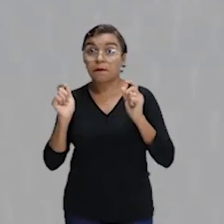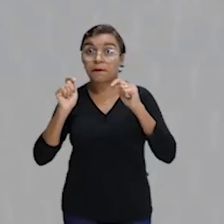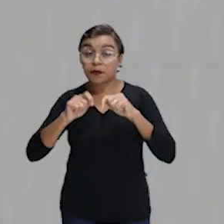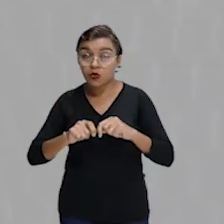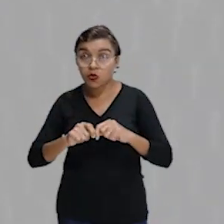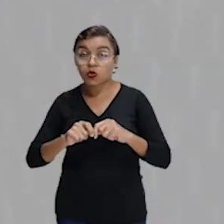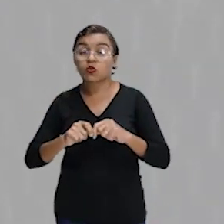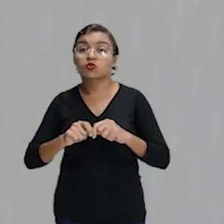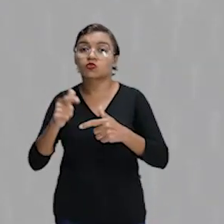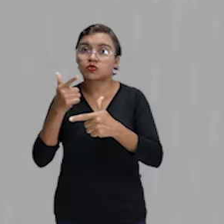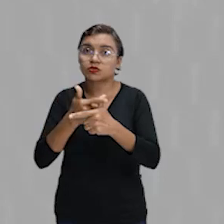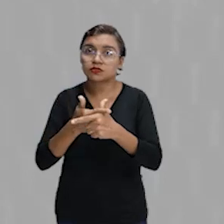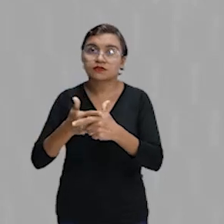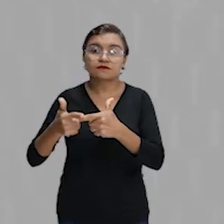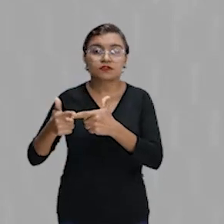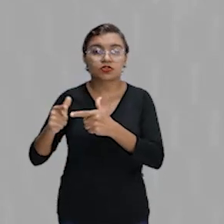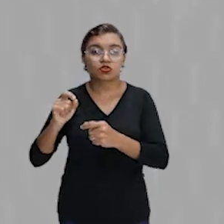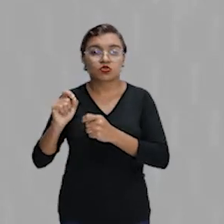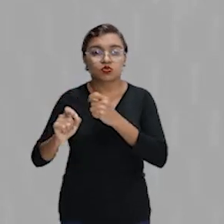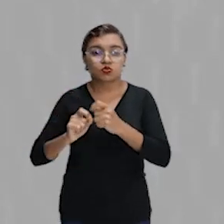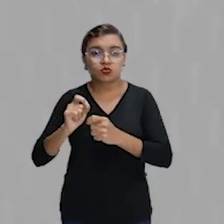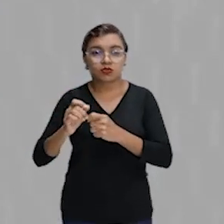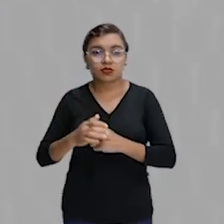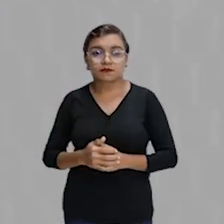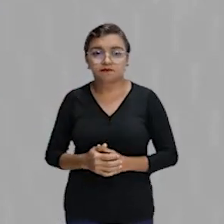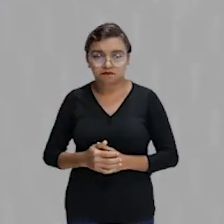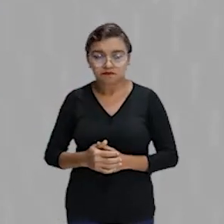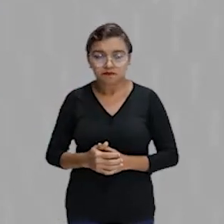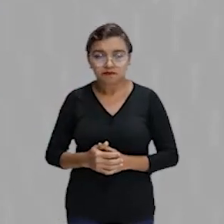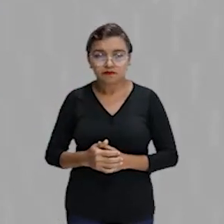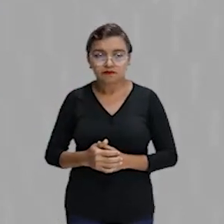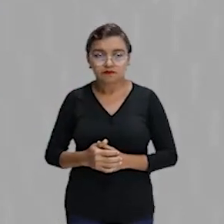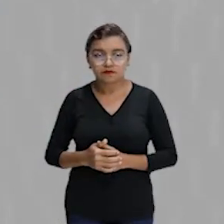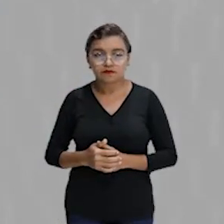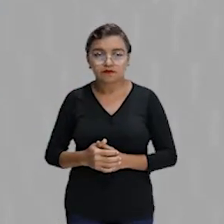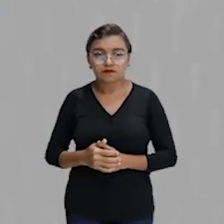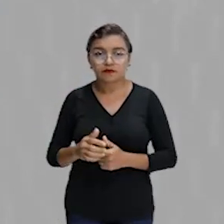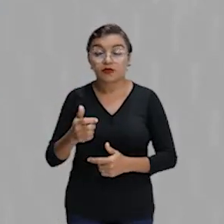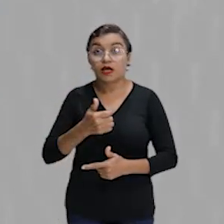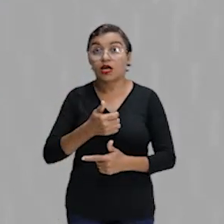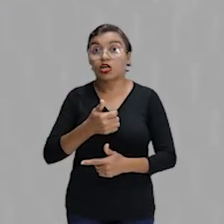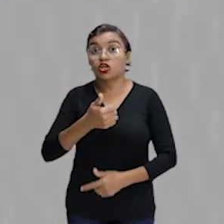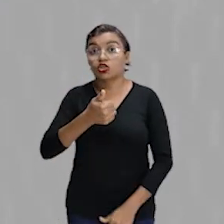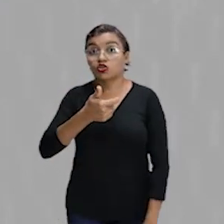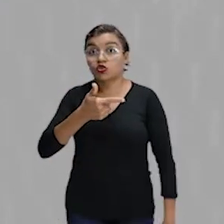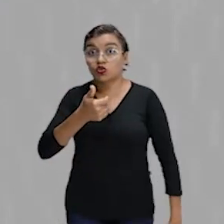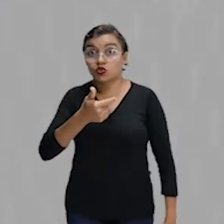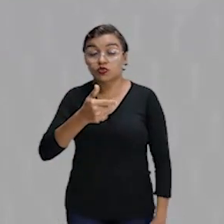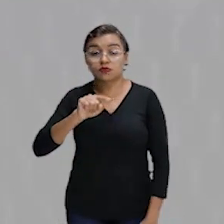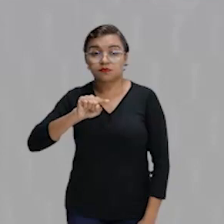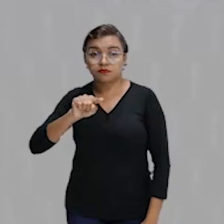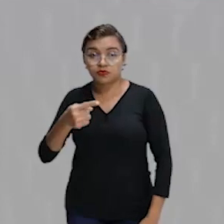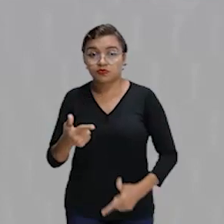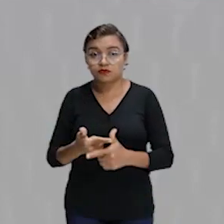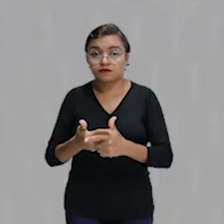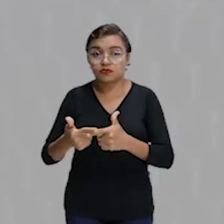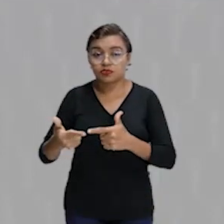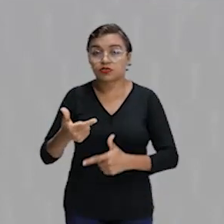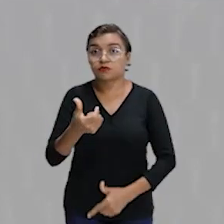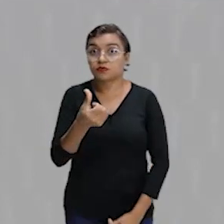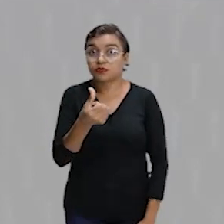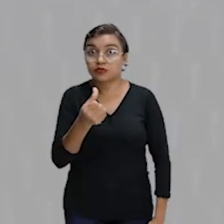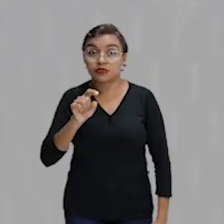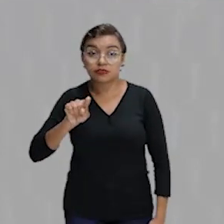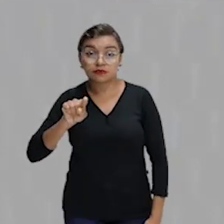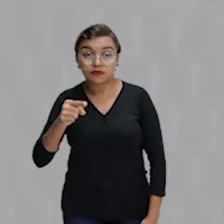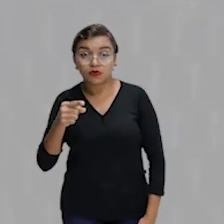fazer a divisão de 12.000 por 6.000. E 12.000 por 6.000 sobra para nós 2, tá? E aí eu tenho 2